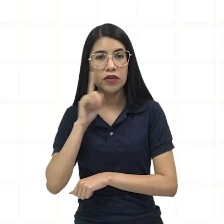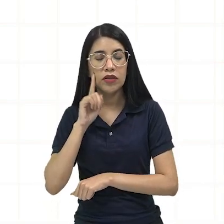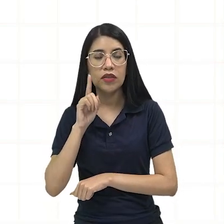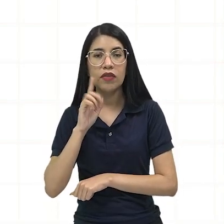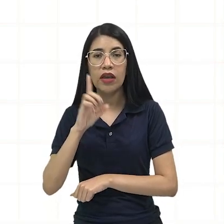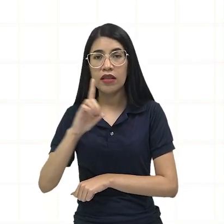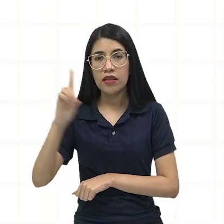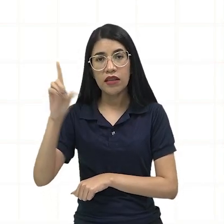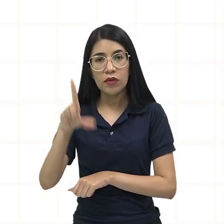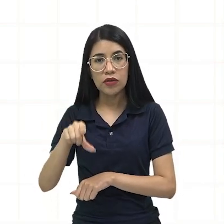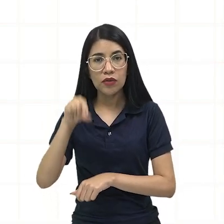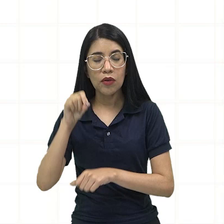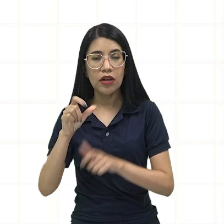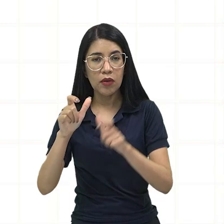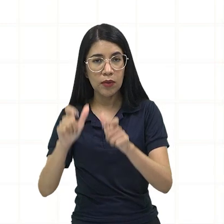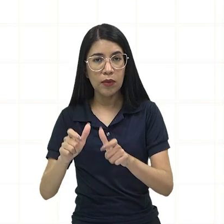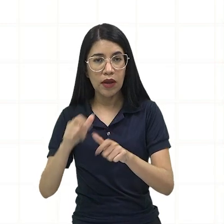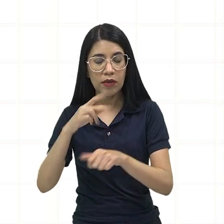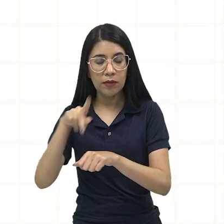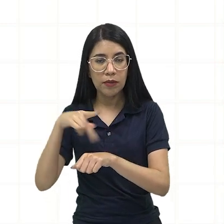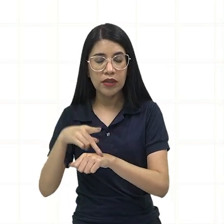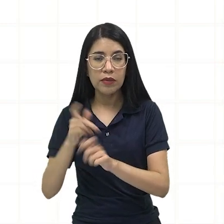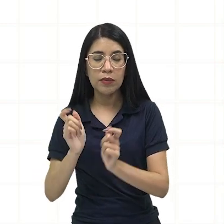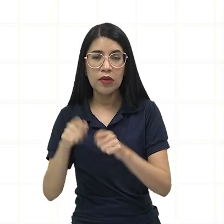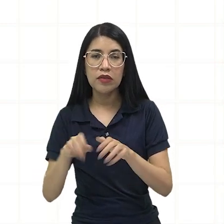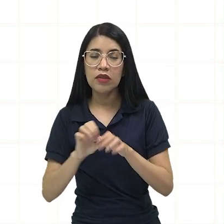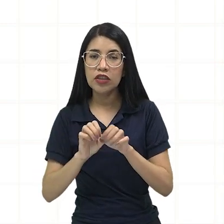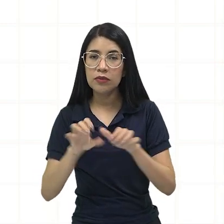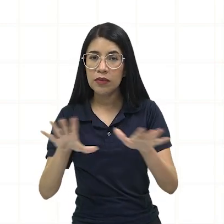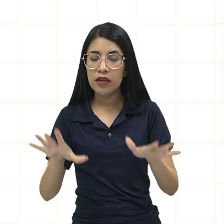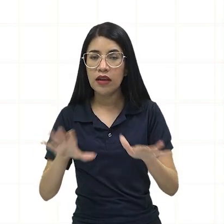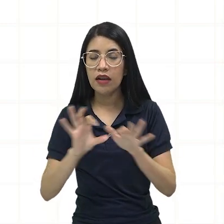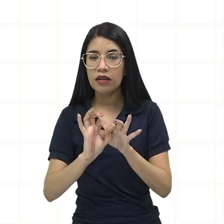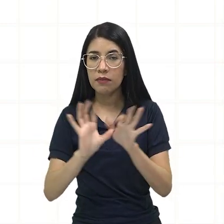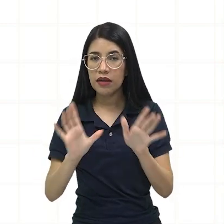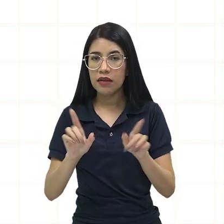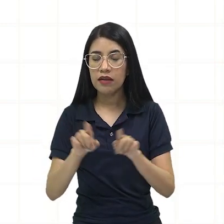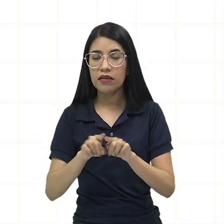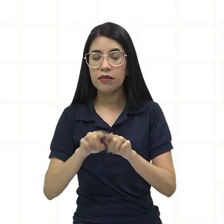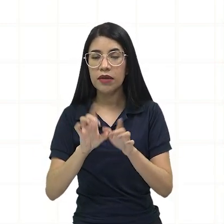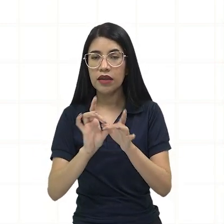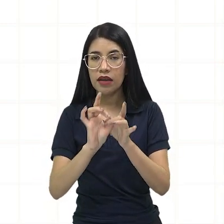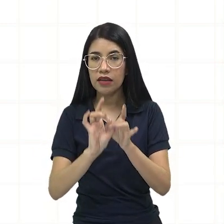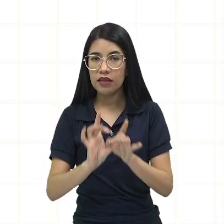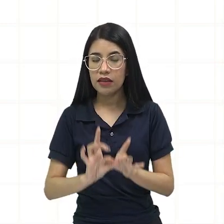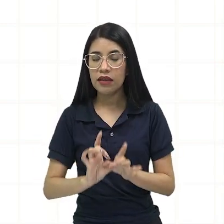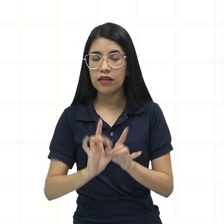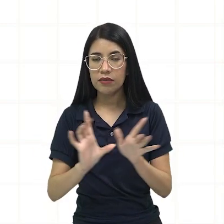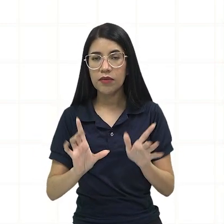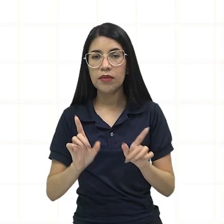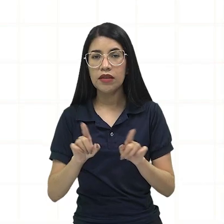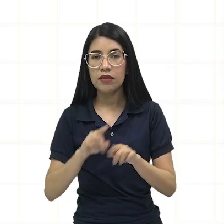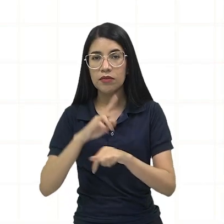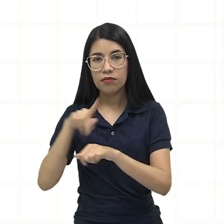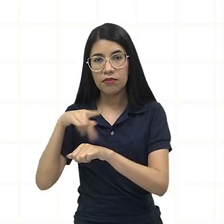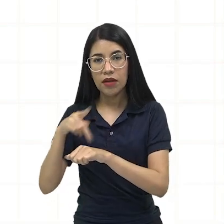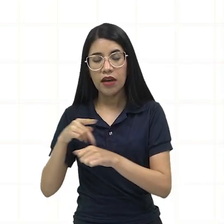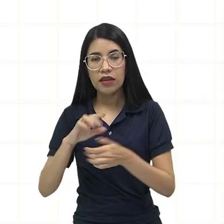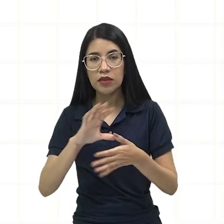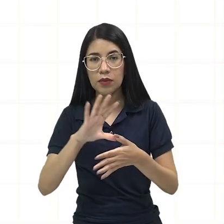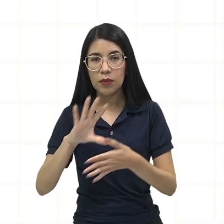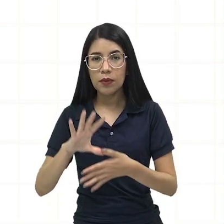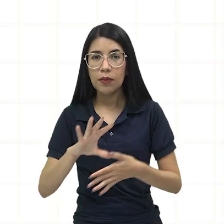por Deus para levar o ideal de liberdade e de democracia aos demais países ali